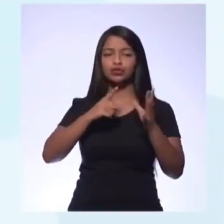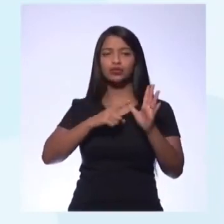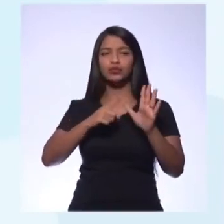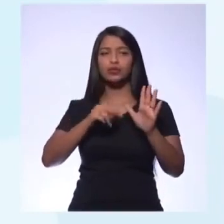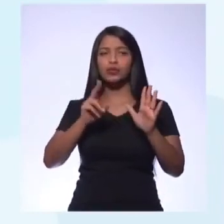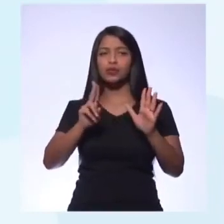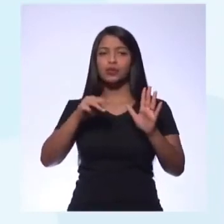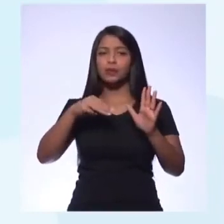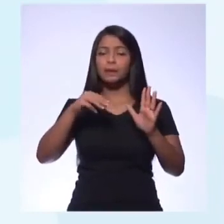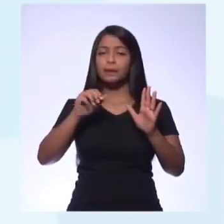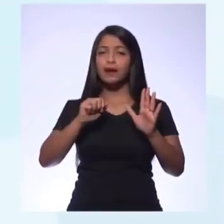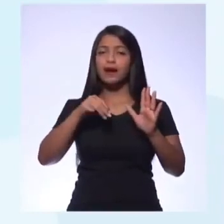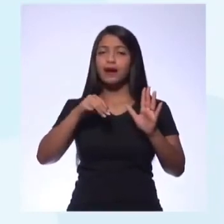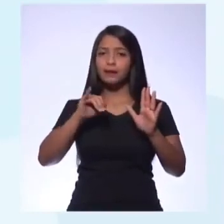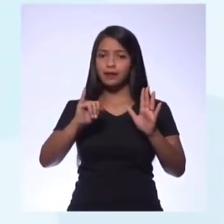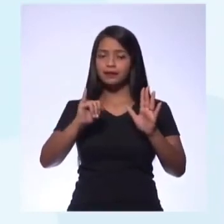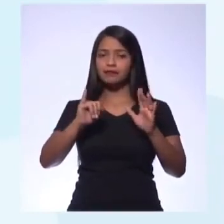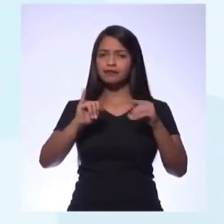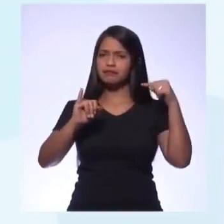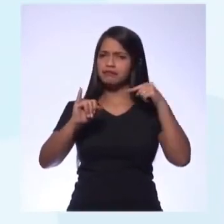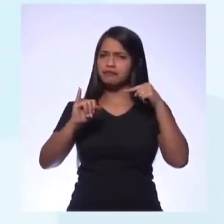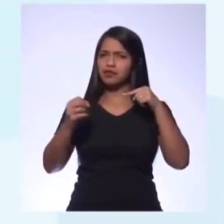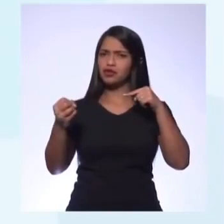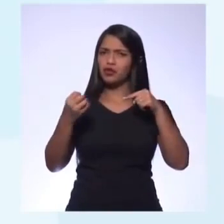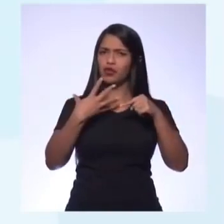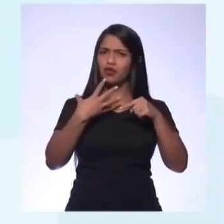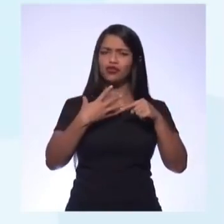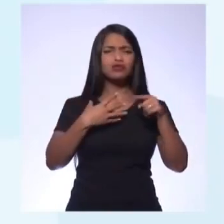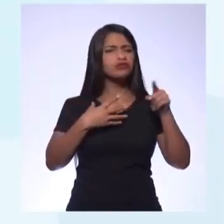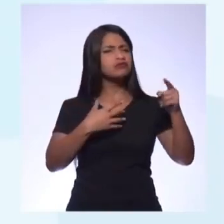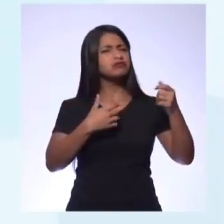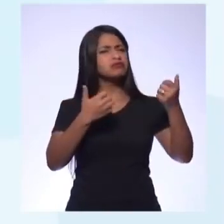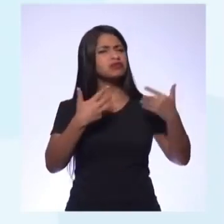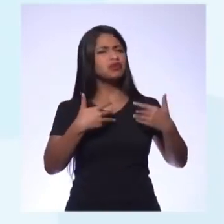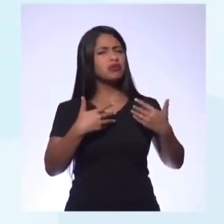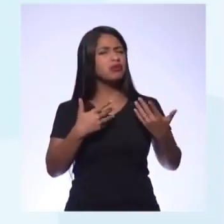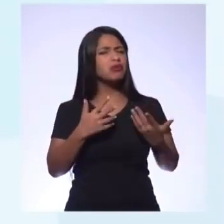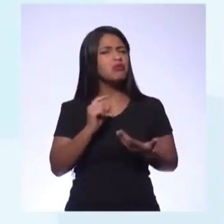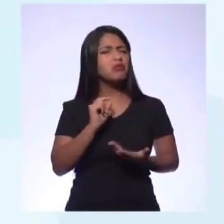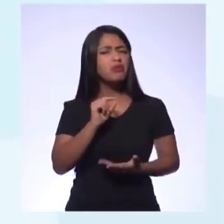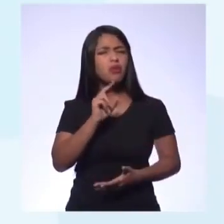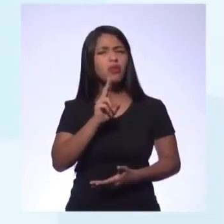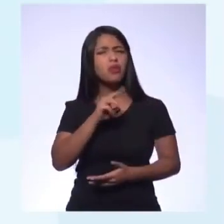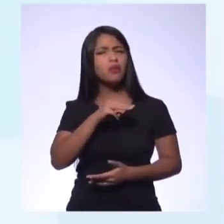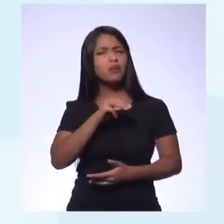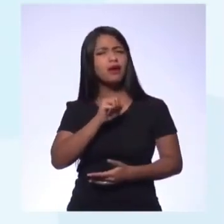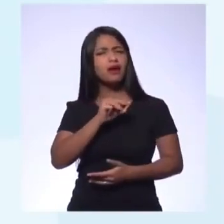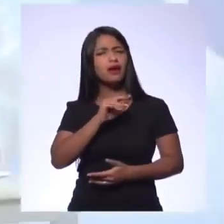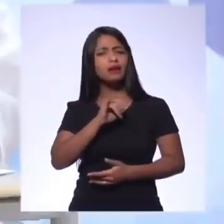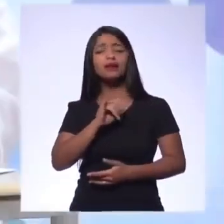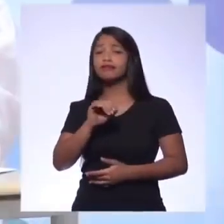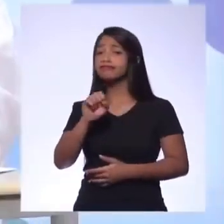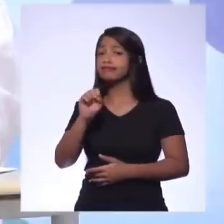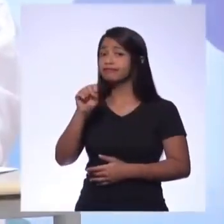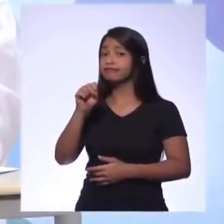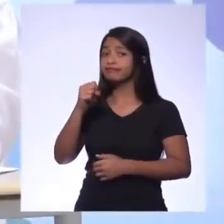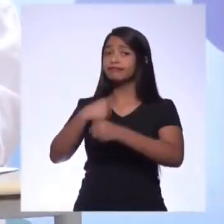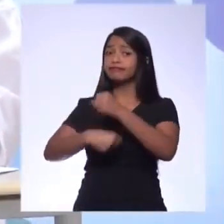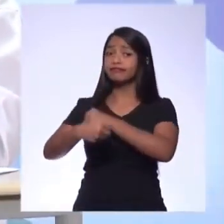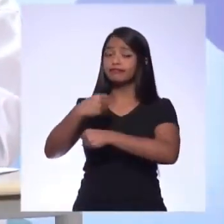Que é uma coisa relativamente nova que você tinha dito. Exatamente. Como que é esse negócio? Em meados dos anos 2000,